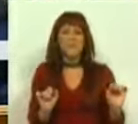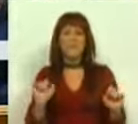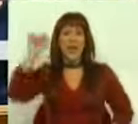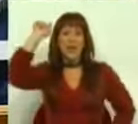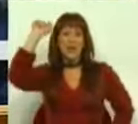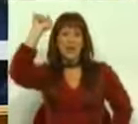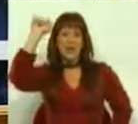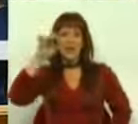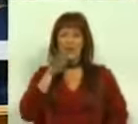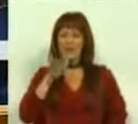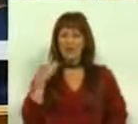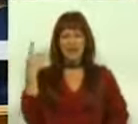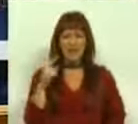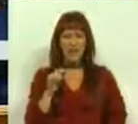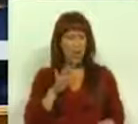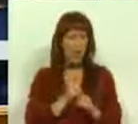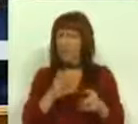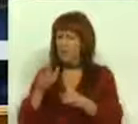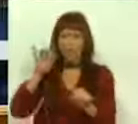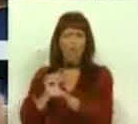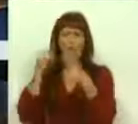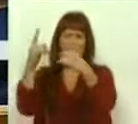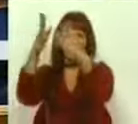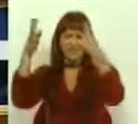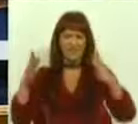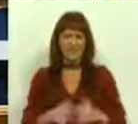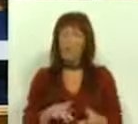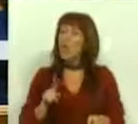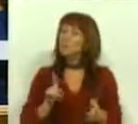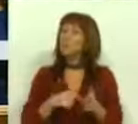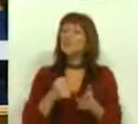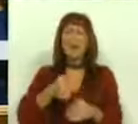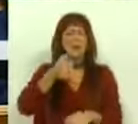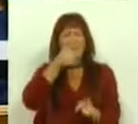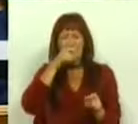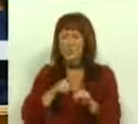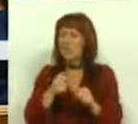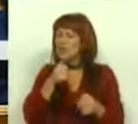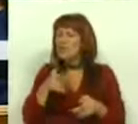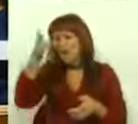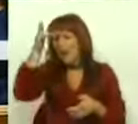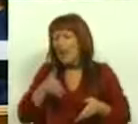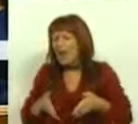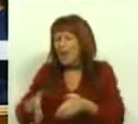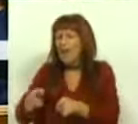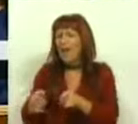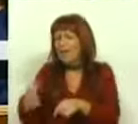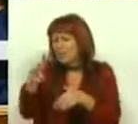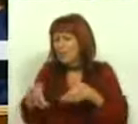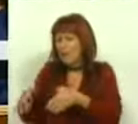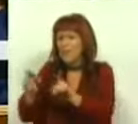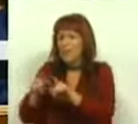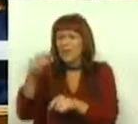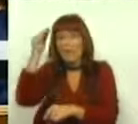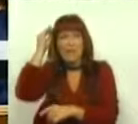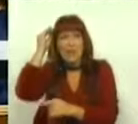socialista, anunciará que tem outro caminho. Aqueles que sempre optaram pelo caminho da facilidade e pelo caminho